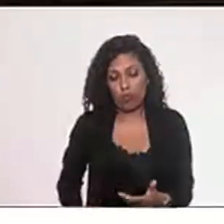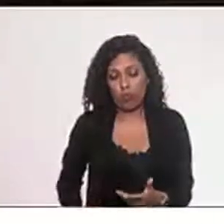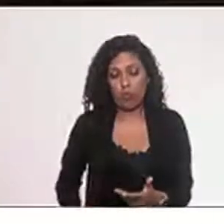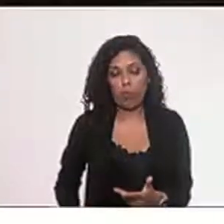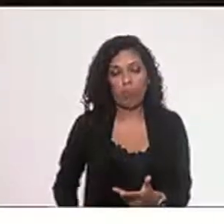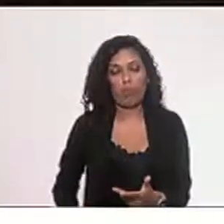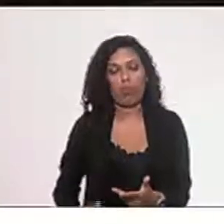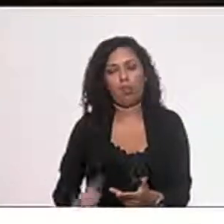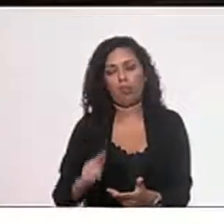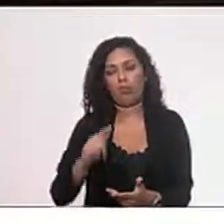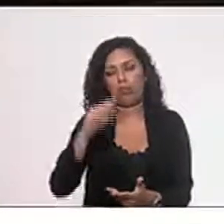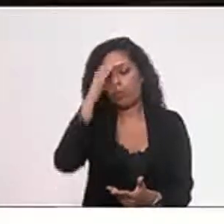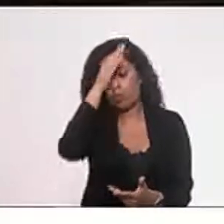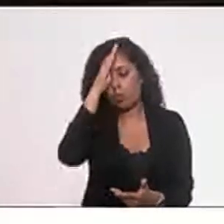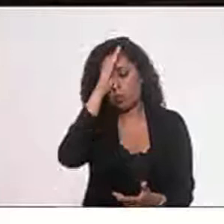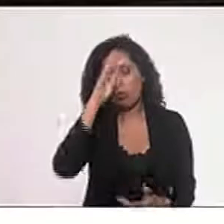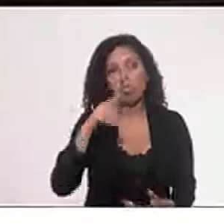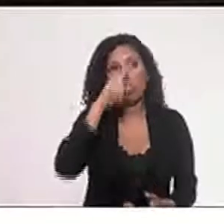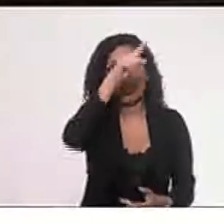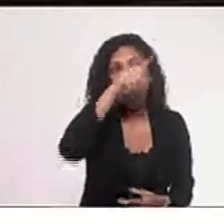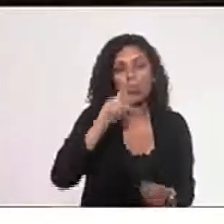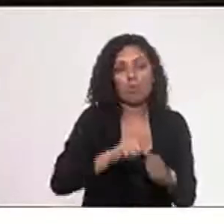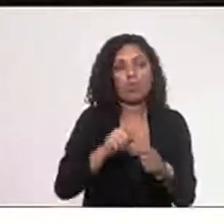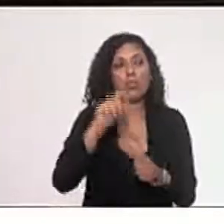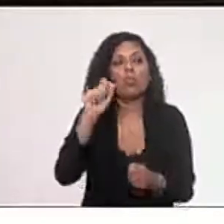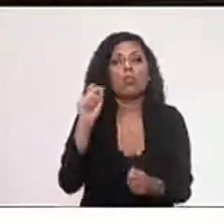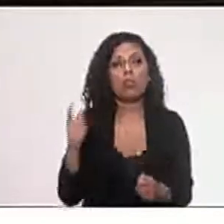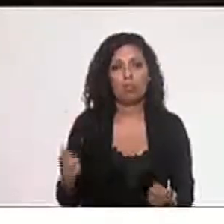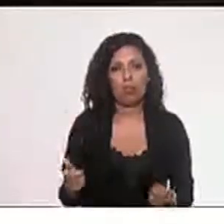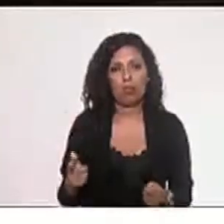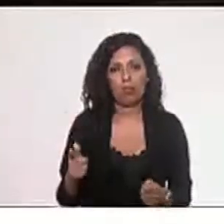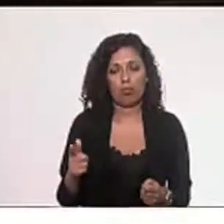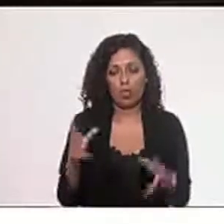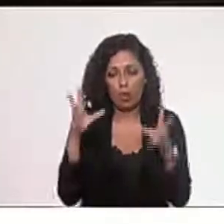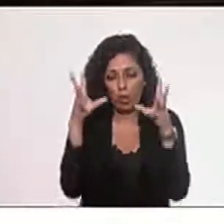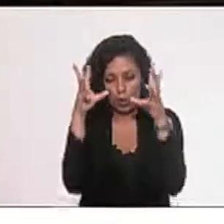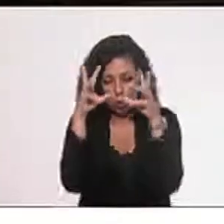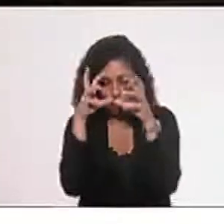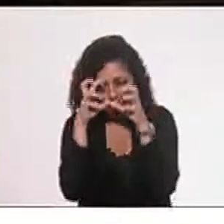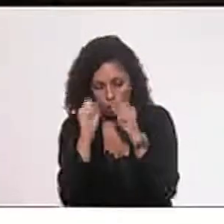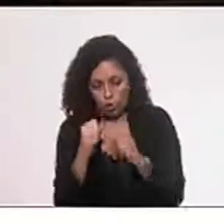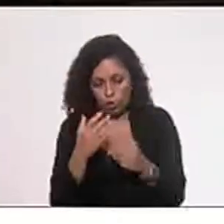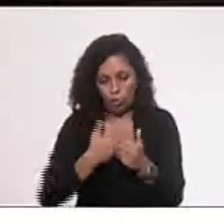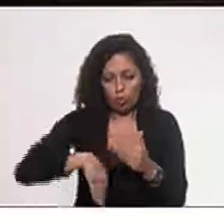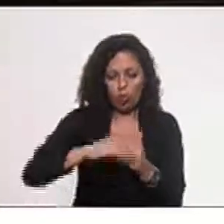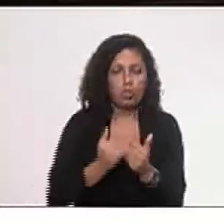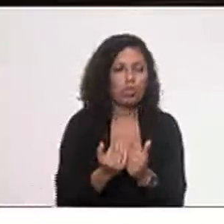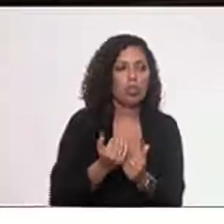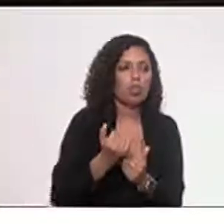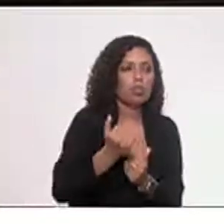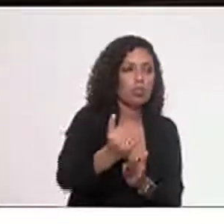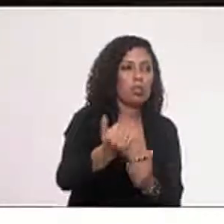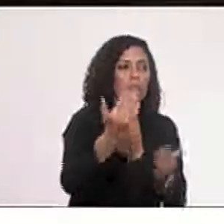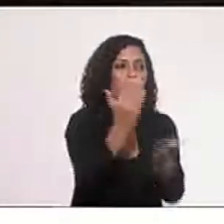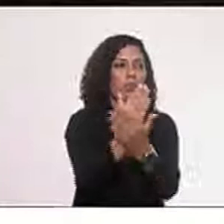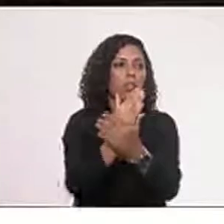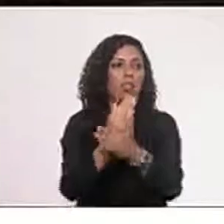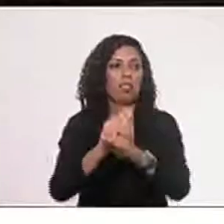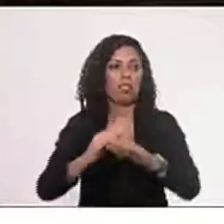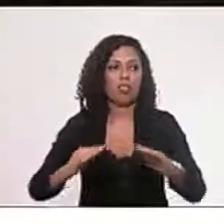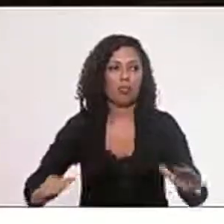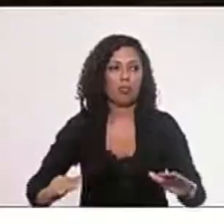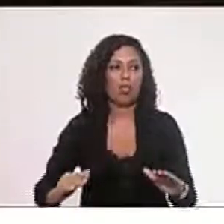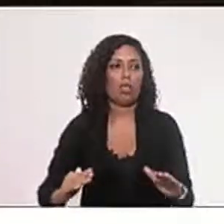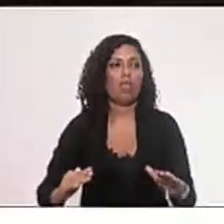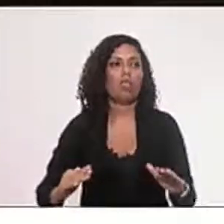anticientífico terra planeta e jair bolsonaro nós estamos caminhando para o encerramento das